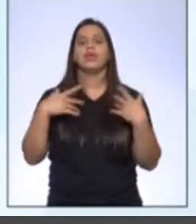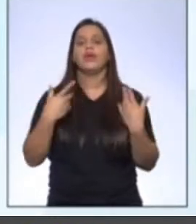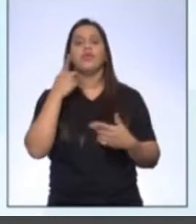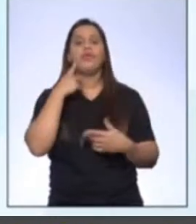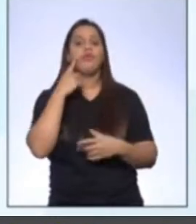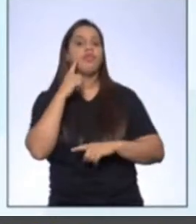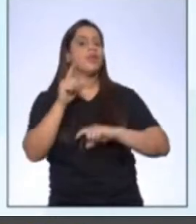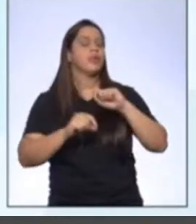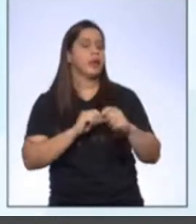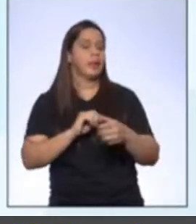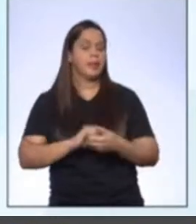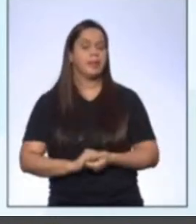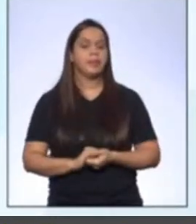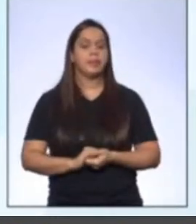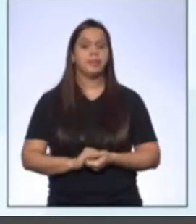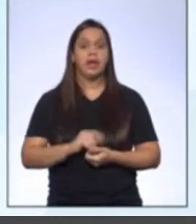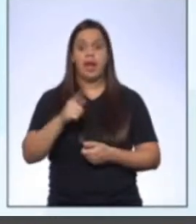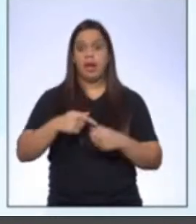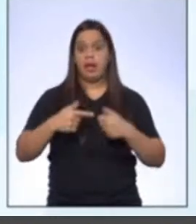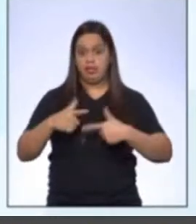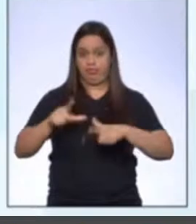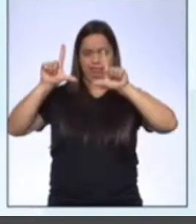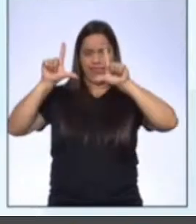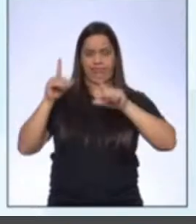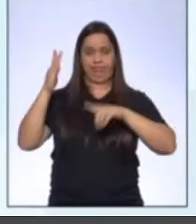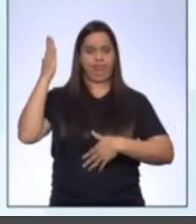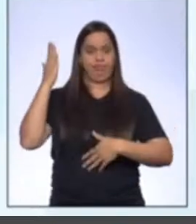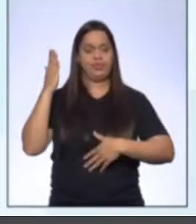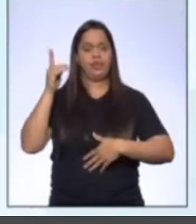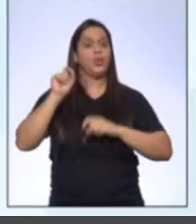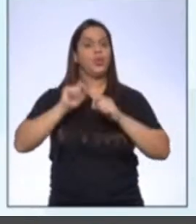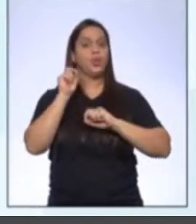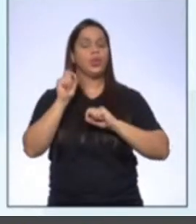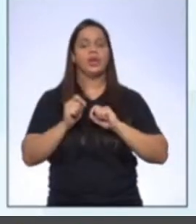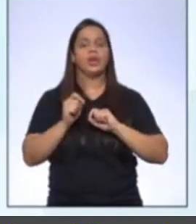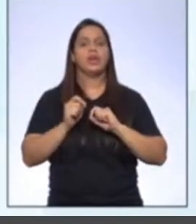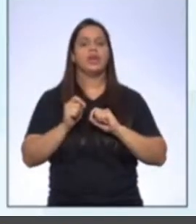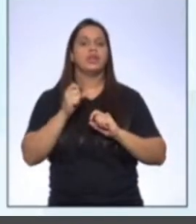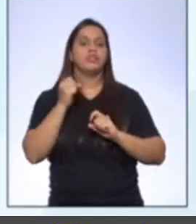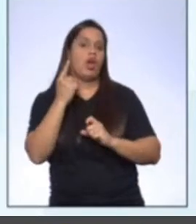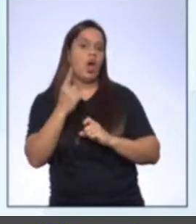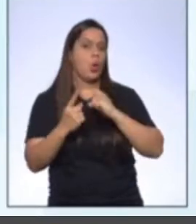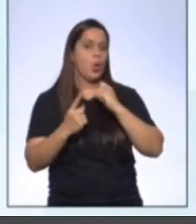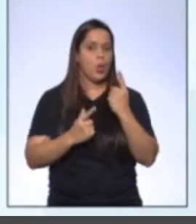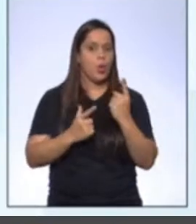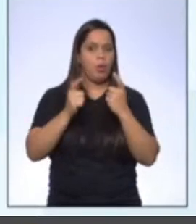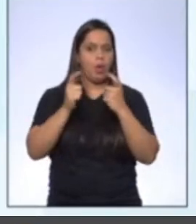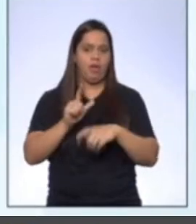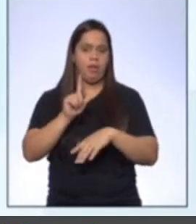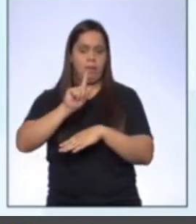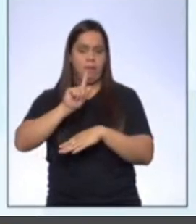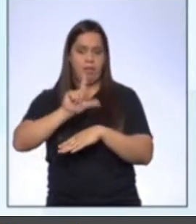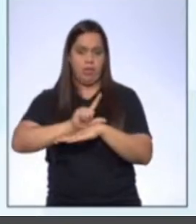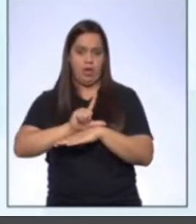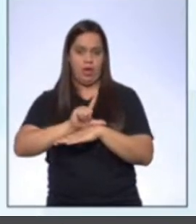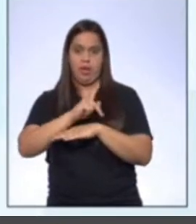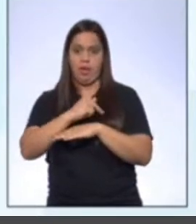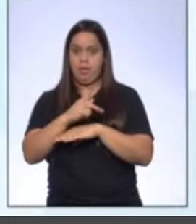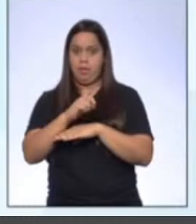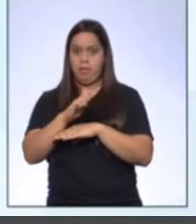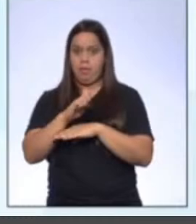uma propaganda, um anúncio publicitário, né, de alguma pet, algum pet shop,